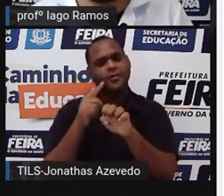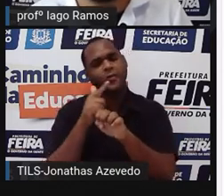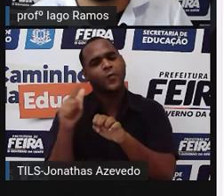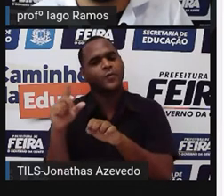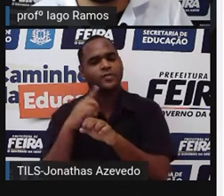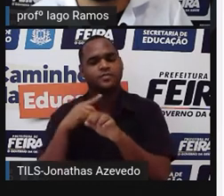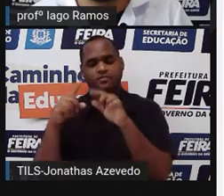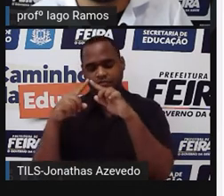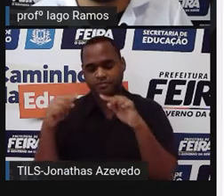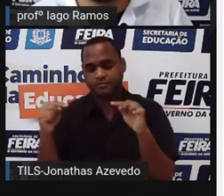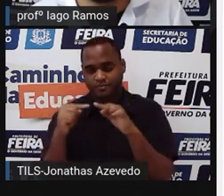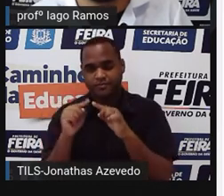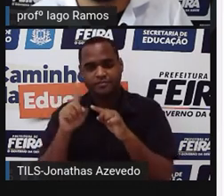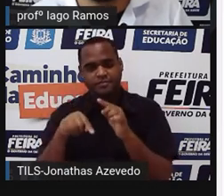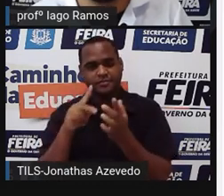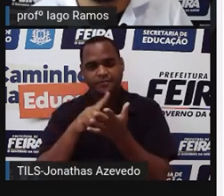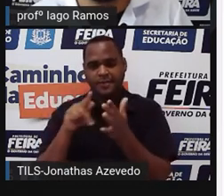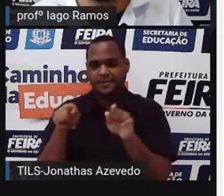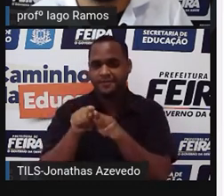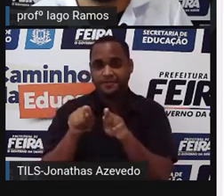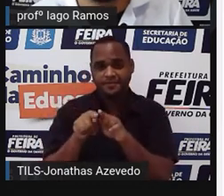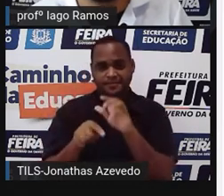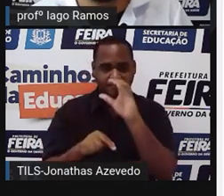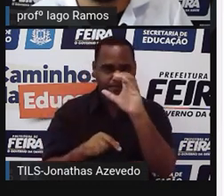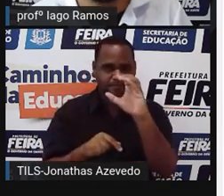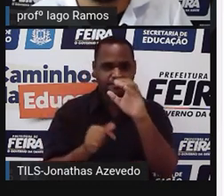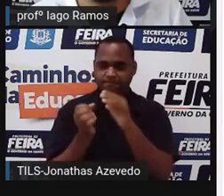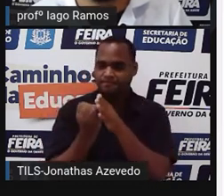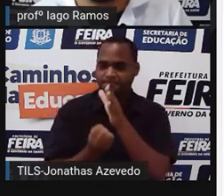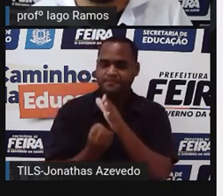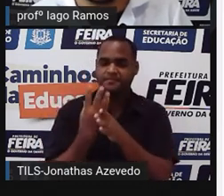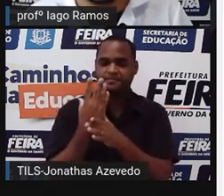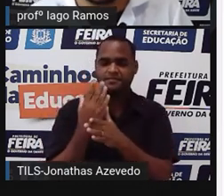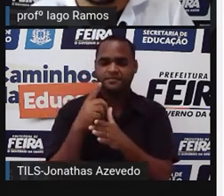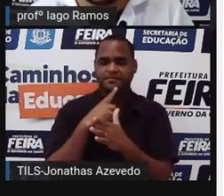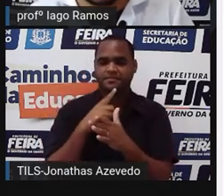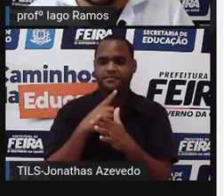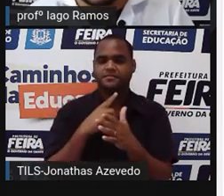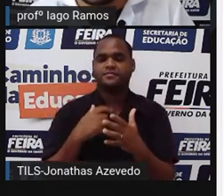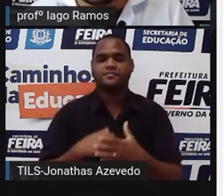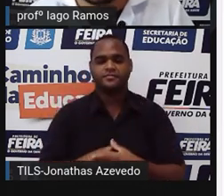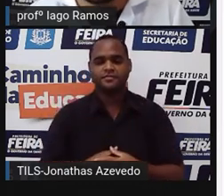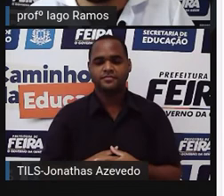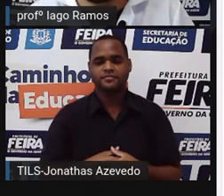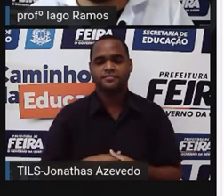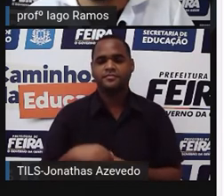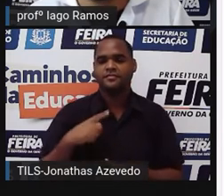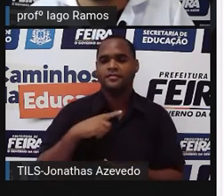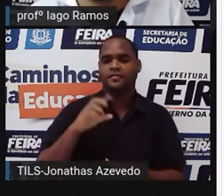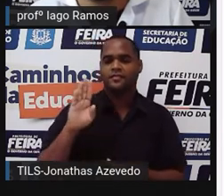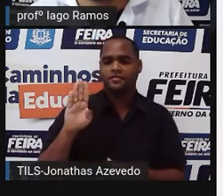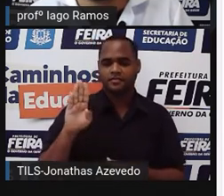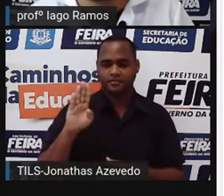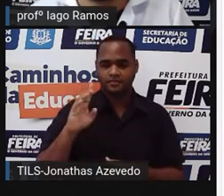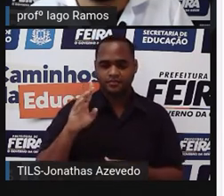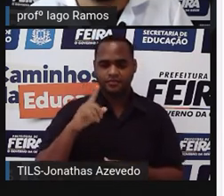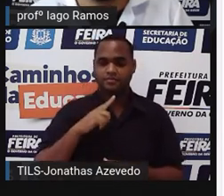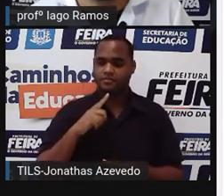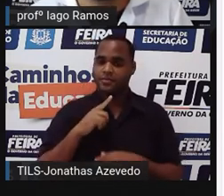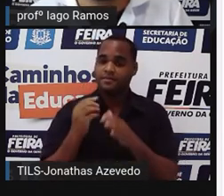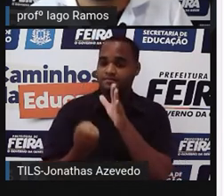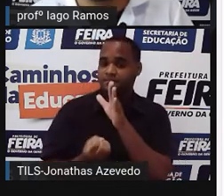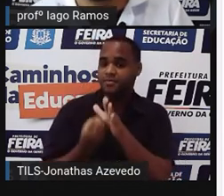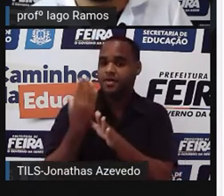outro triângulo, esse daqui também é o C, ó, porque surgiu daqui. Esse aqui é o B, porque surgiu